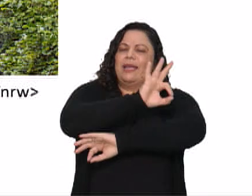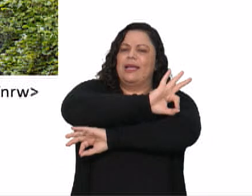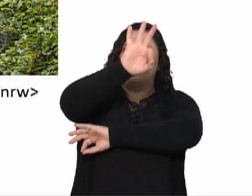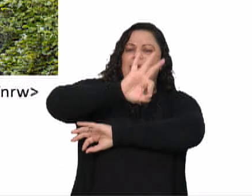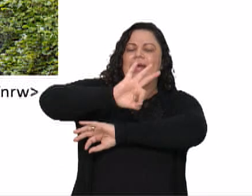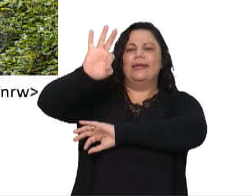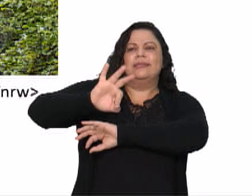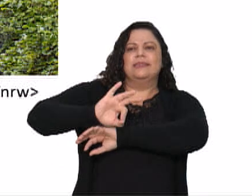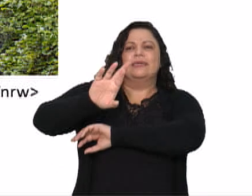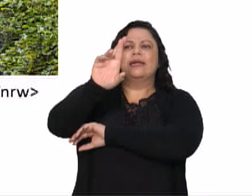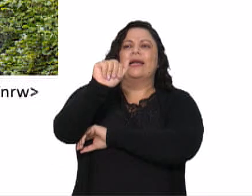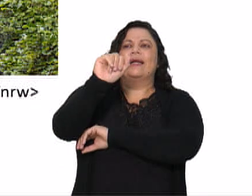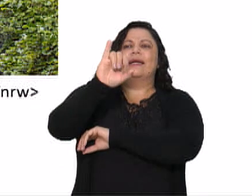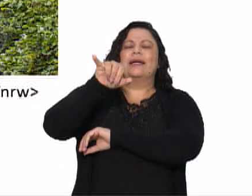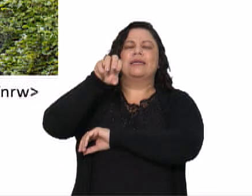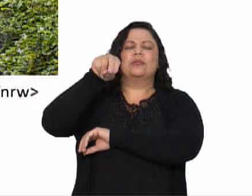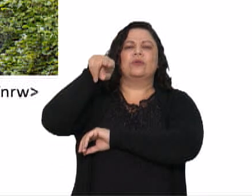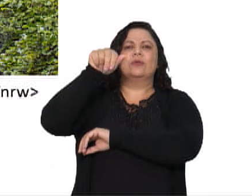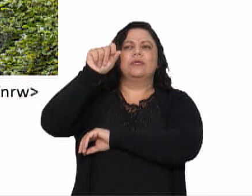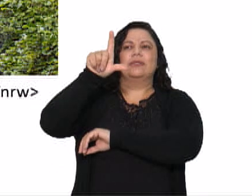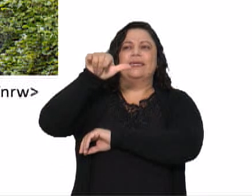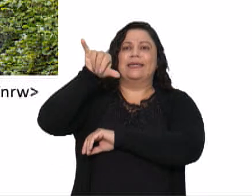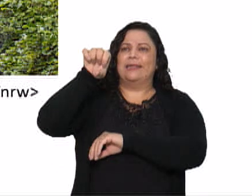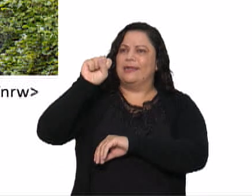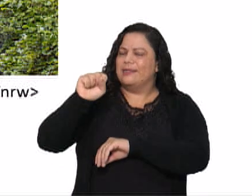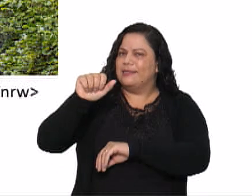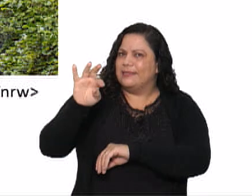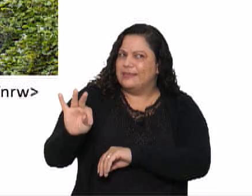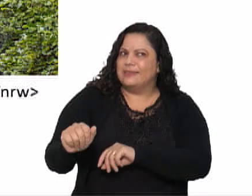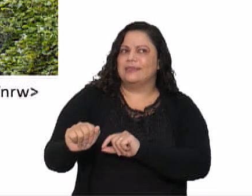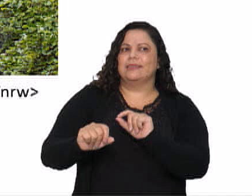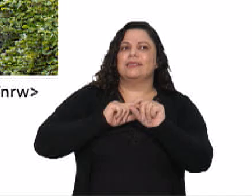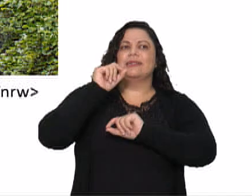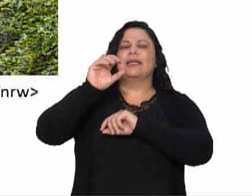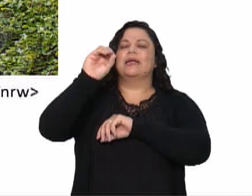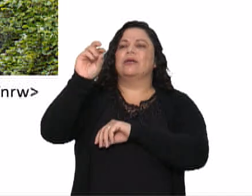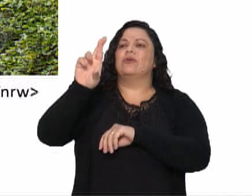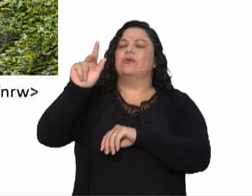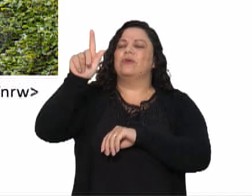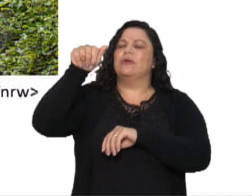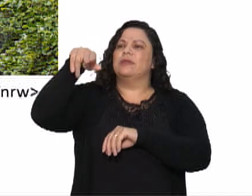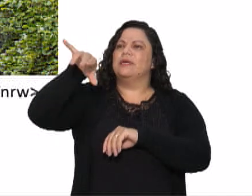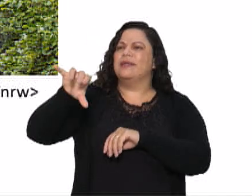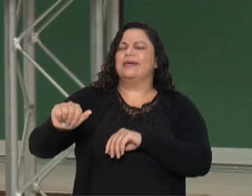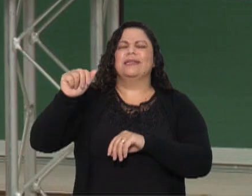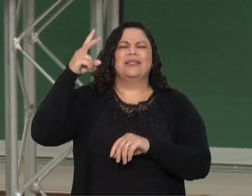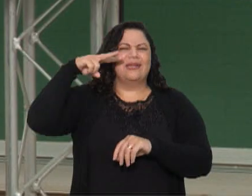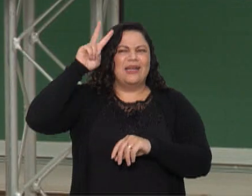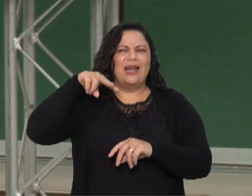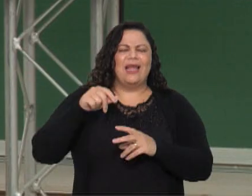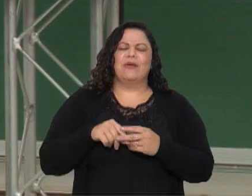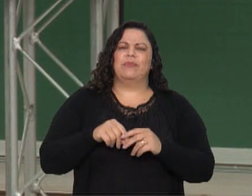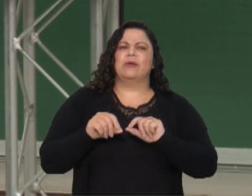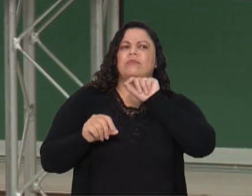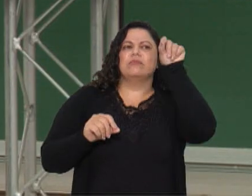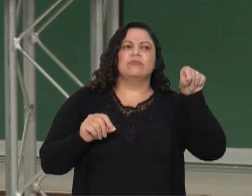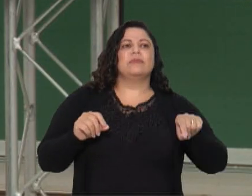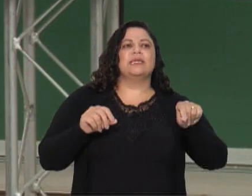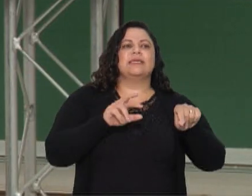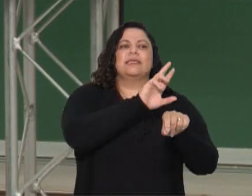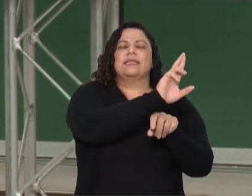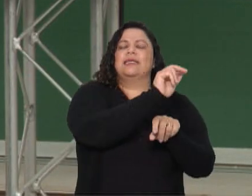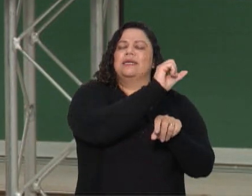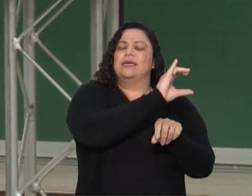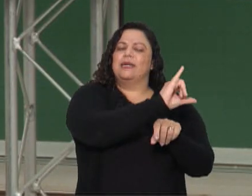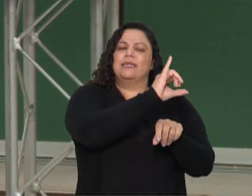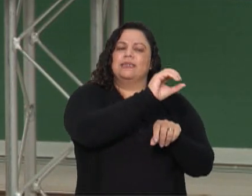arquitetura orgânica. Lembram o que é uma arquitetura racionalista? Aquela que veio bem